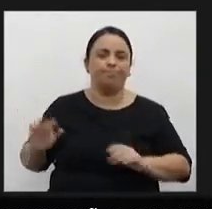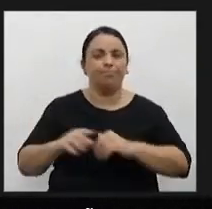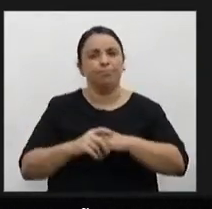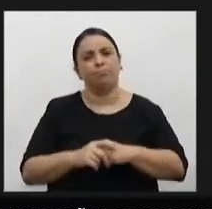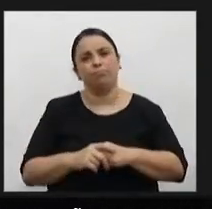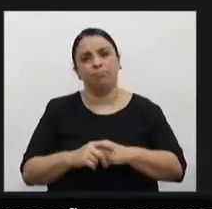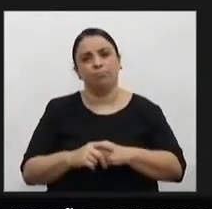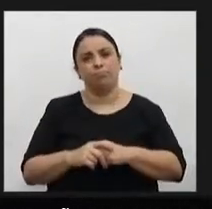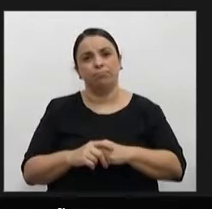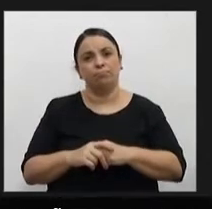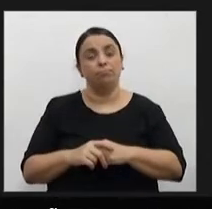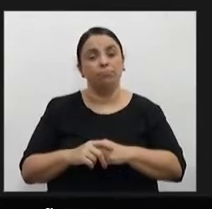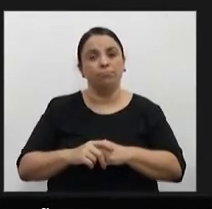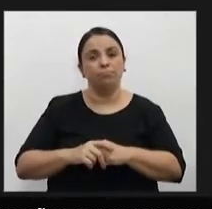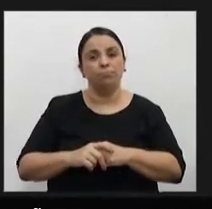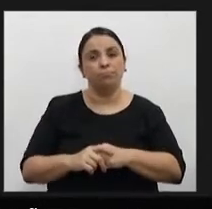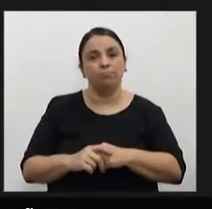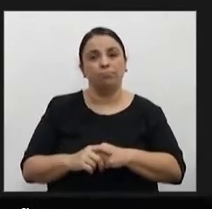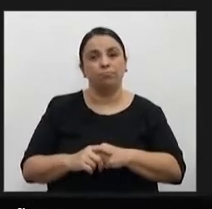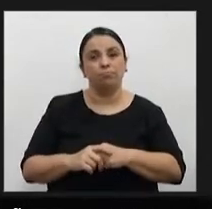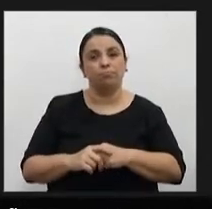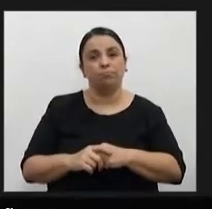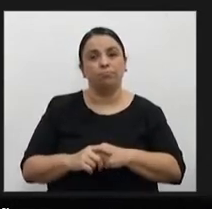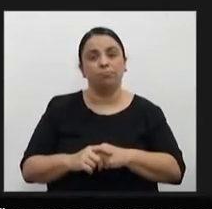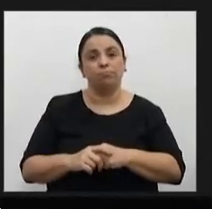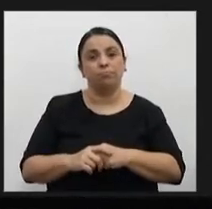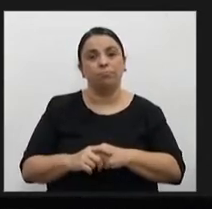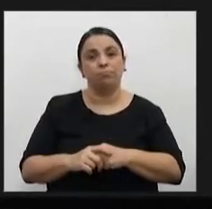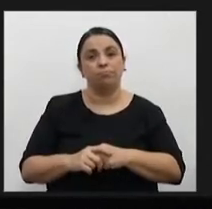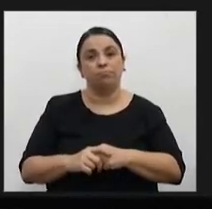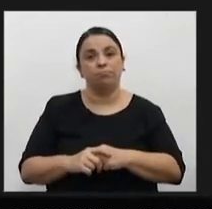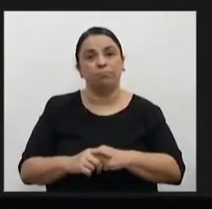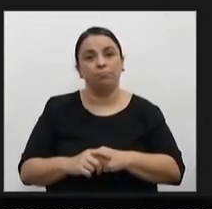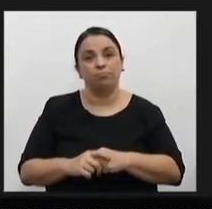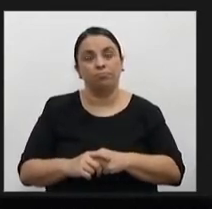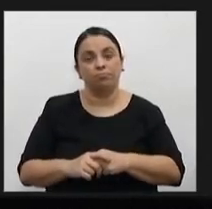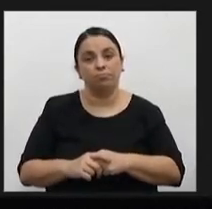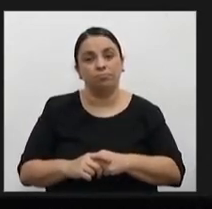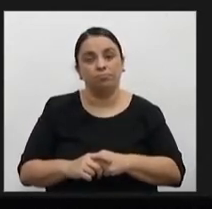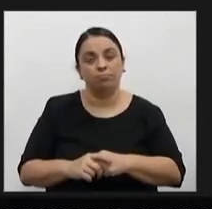Eu sou transplantado cardíaco, tá? Não vai ter nada mais